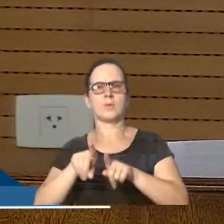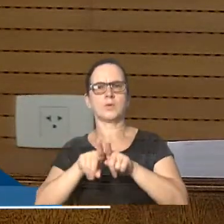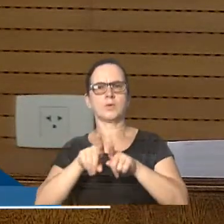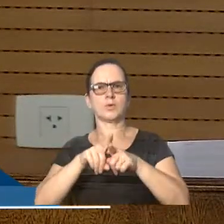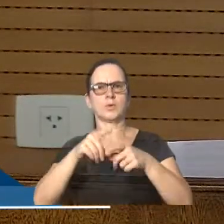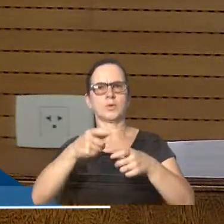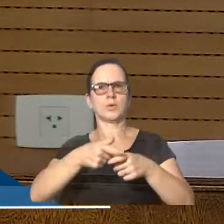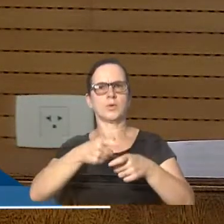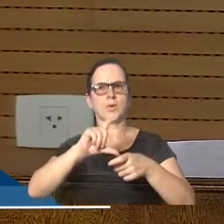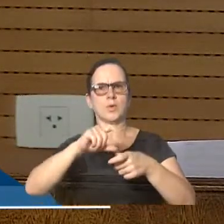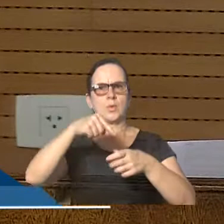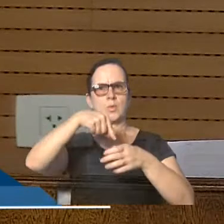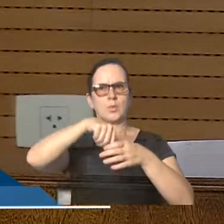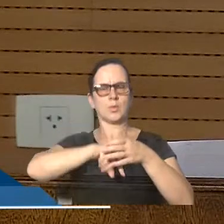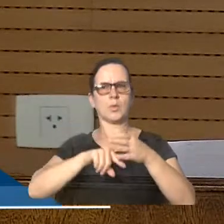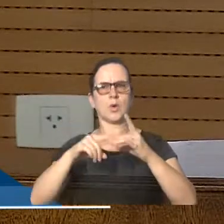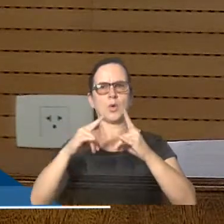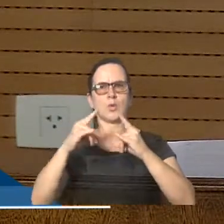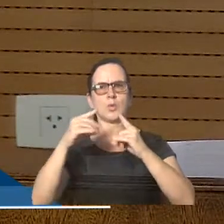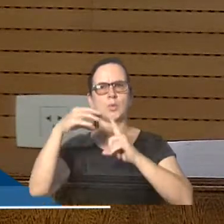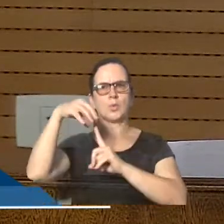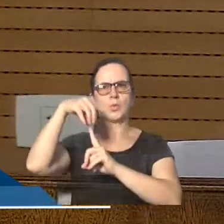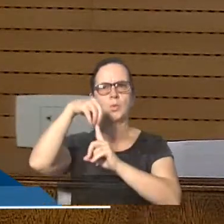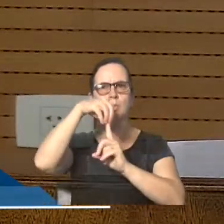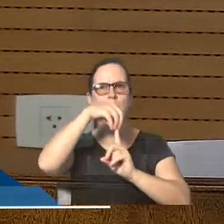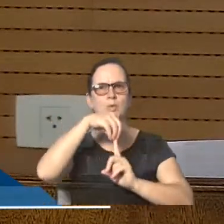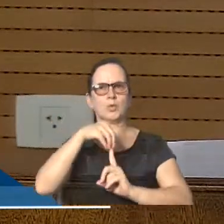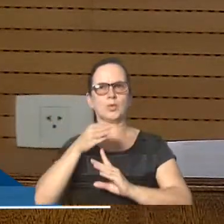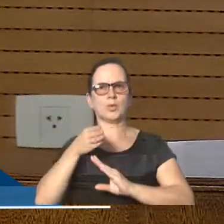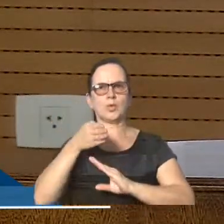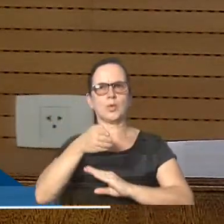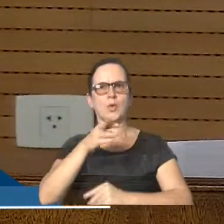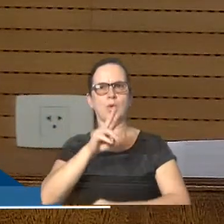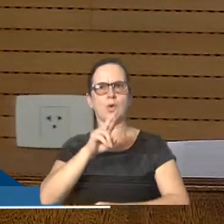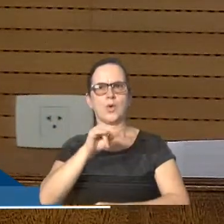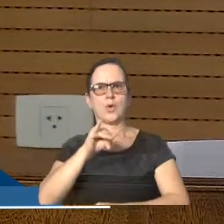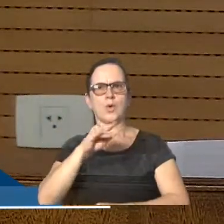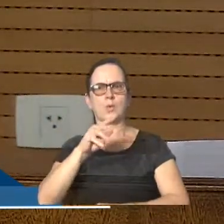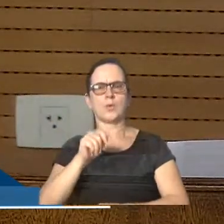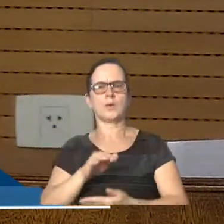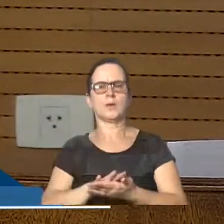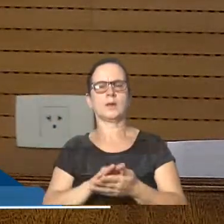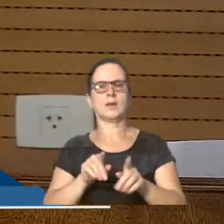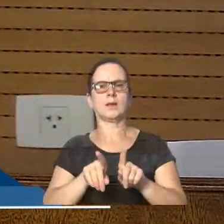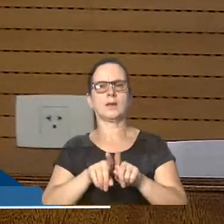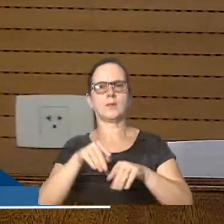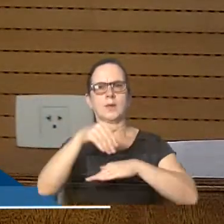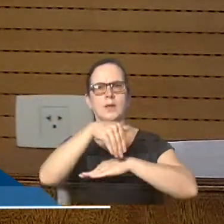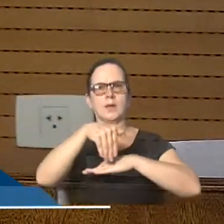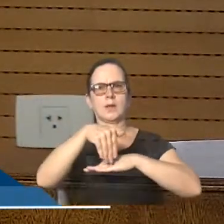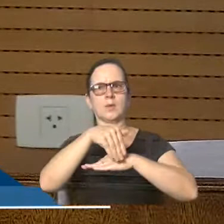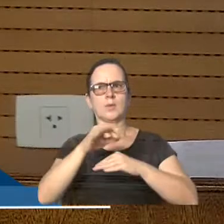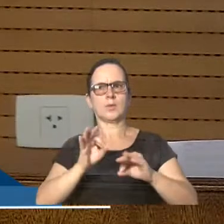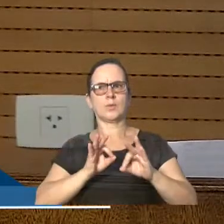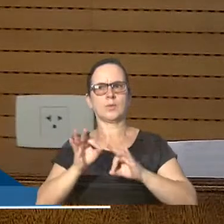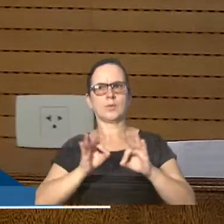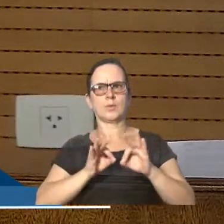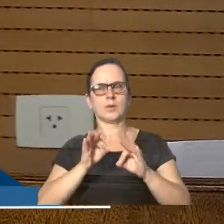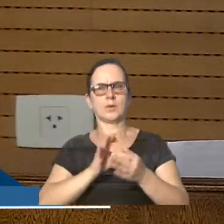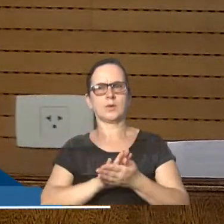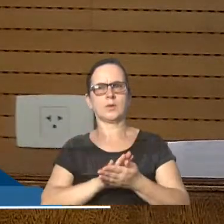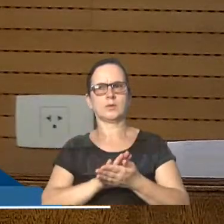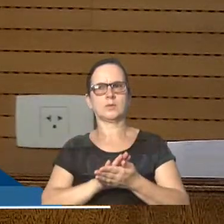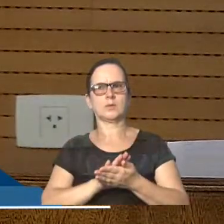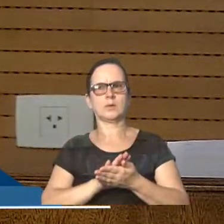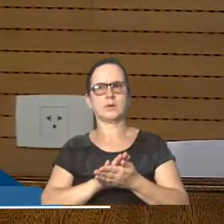bueiros ao lado do ponto de ônibus da entrada do Jardim Nova República. Reparo na calçada e